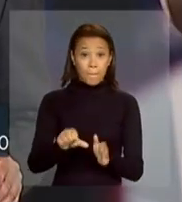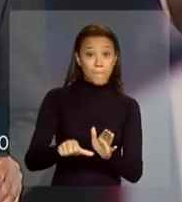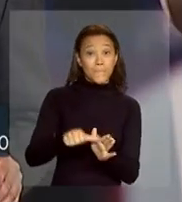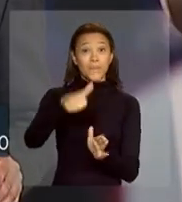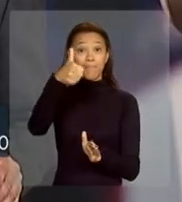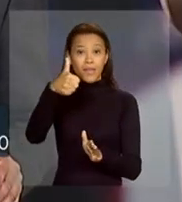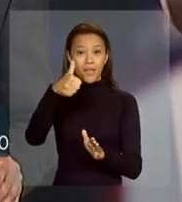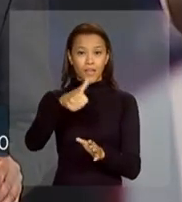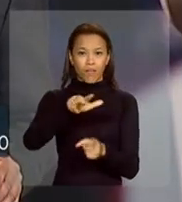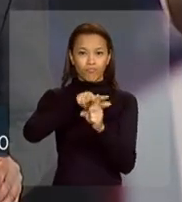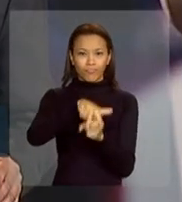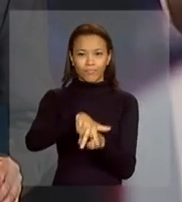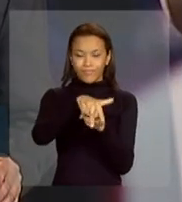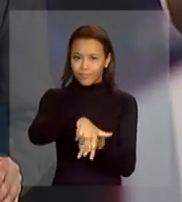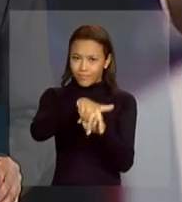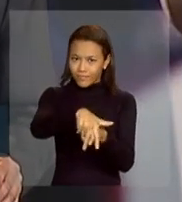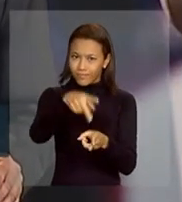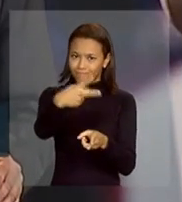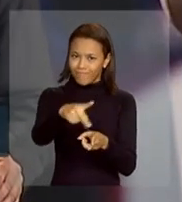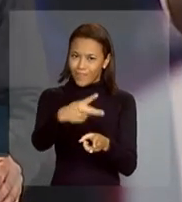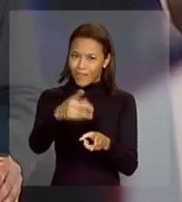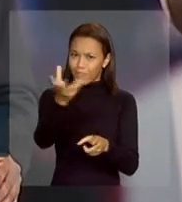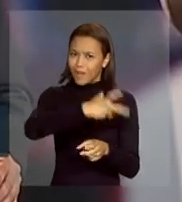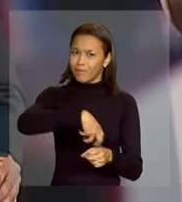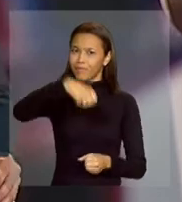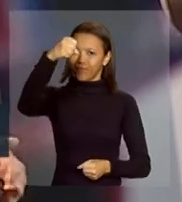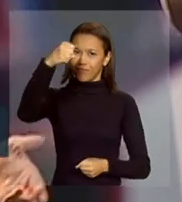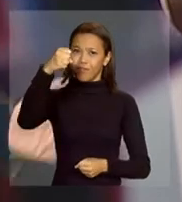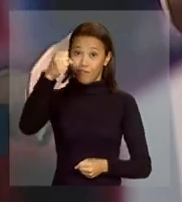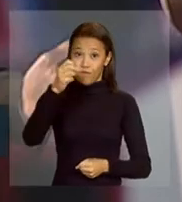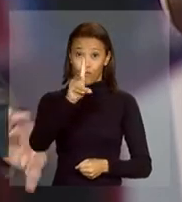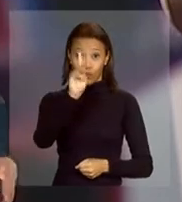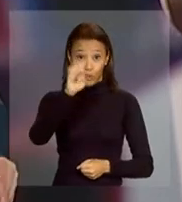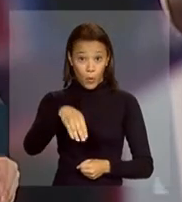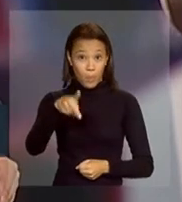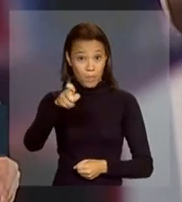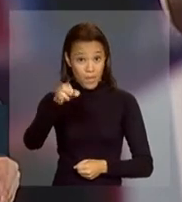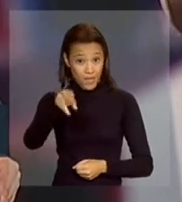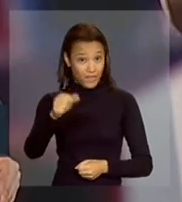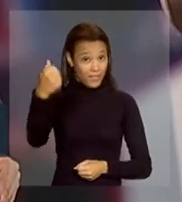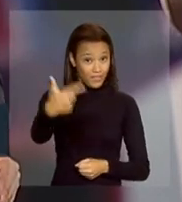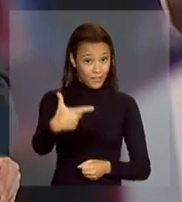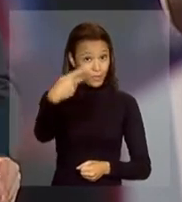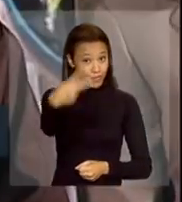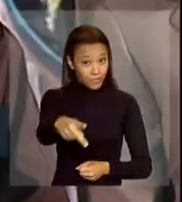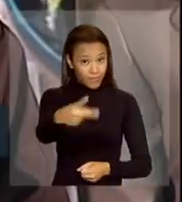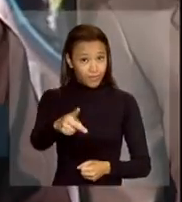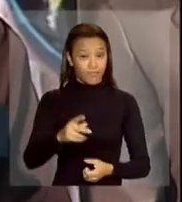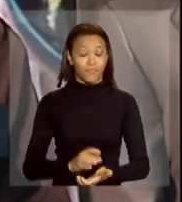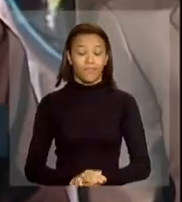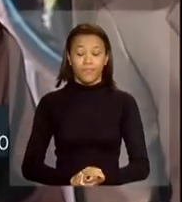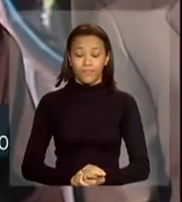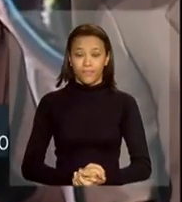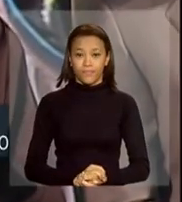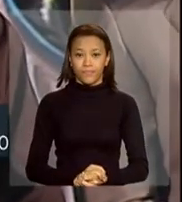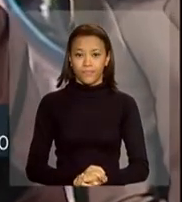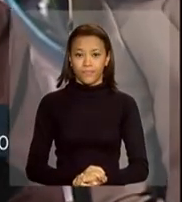cavalgada da Independência foi o Dom Pedro A segunda foi o Aldo Rebelo né